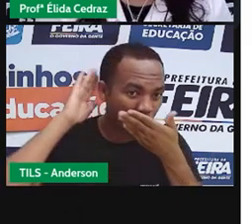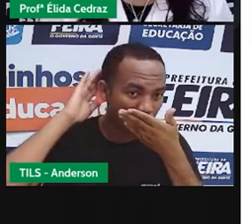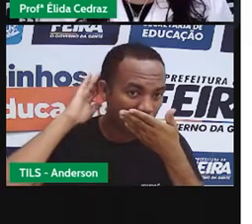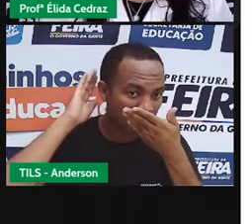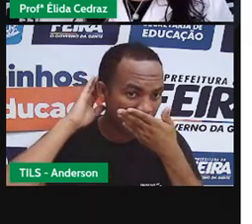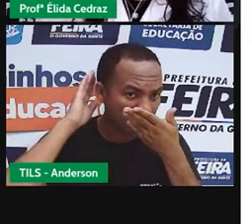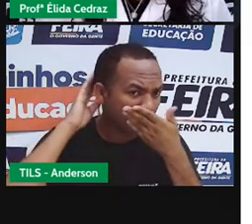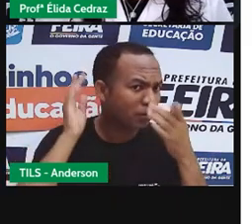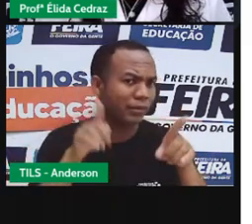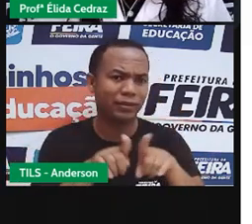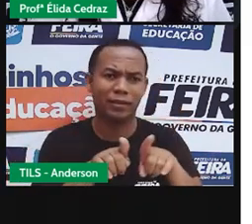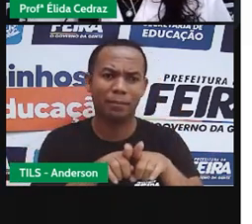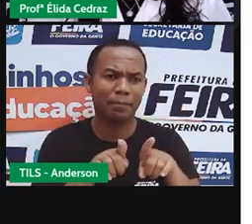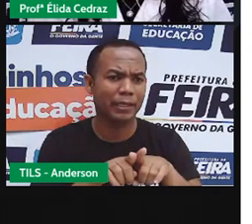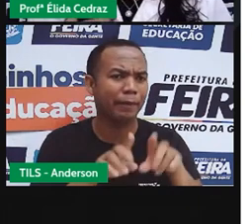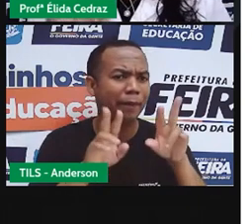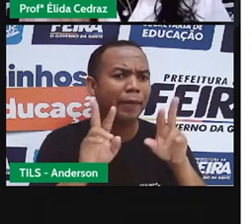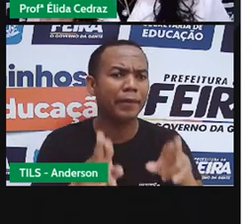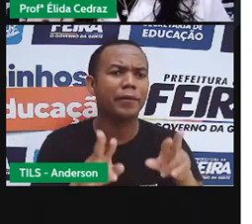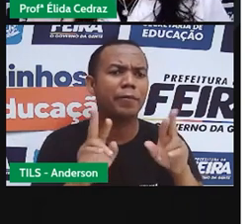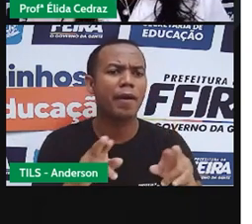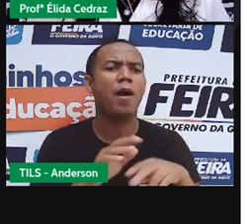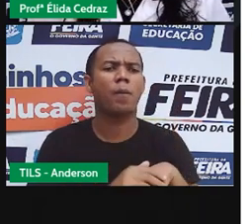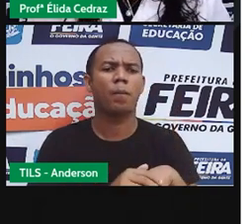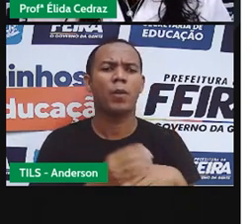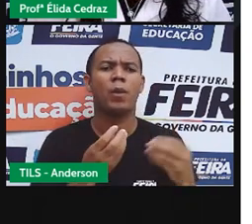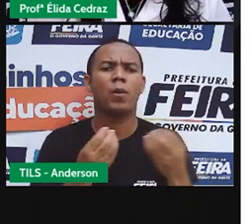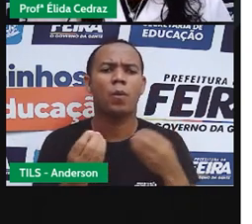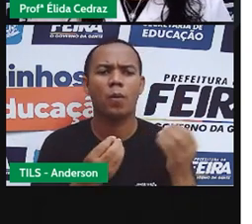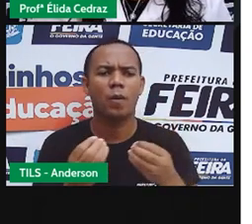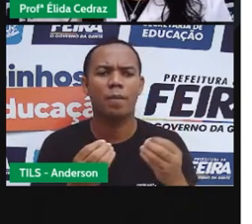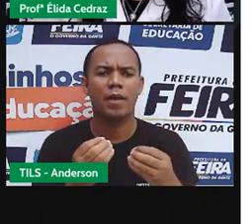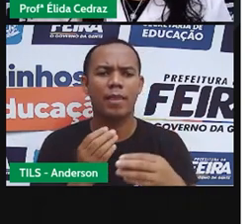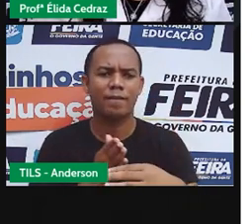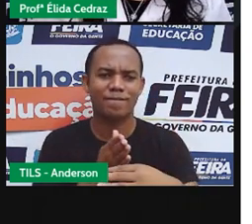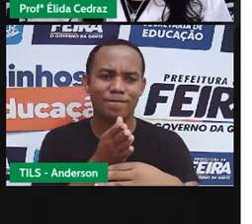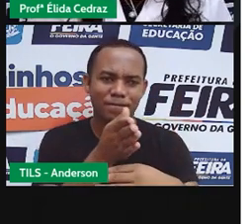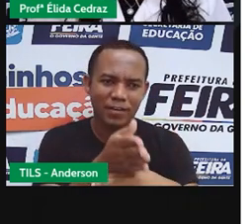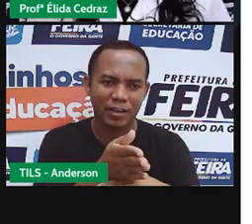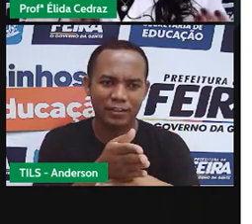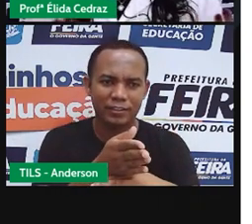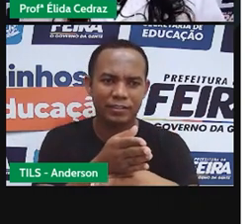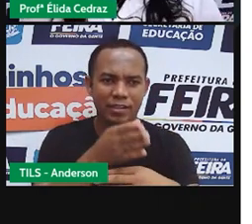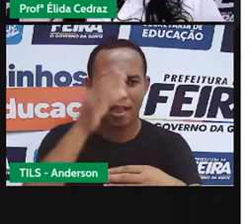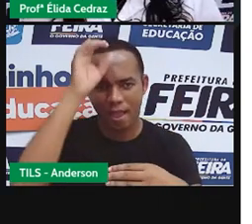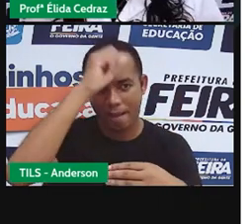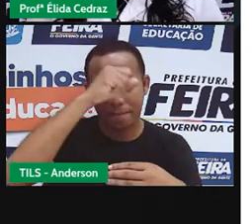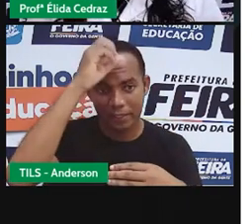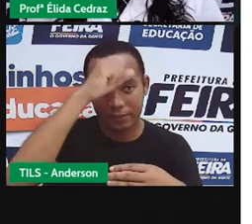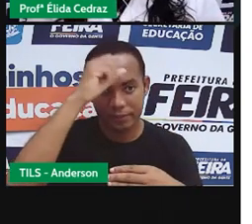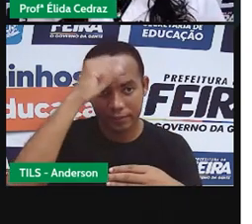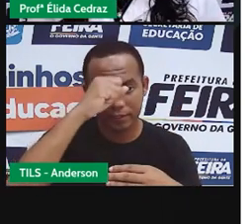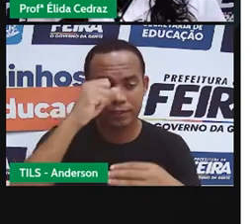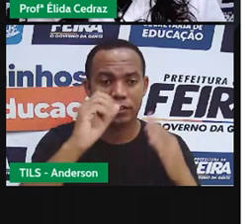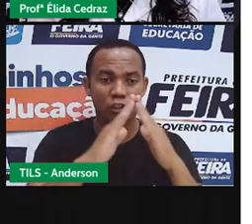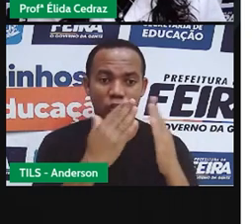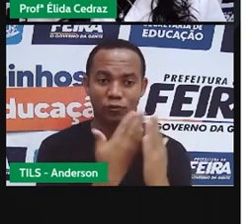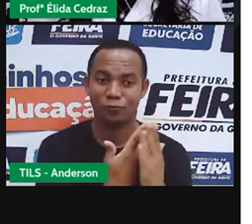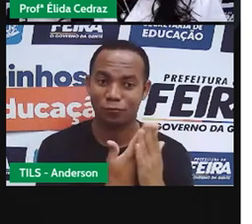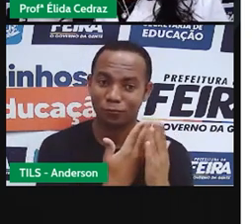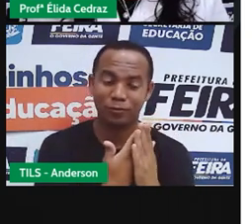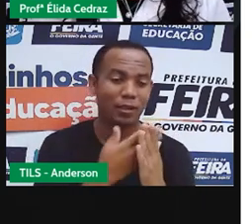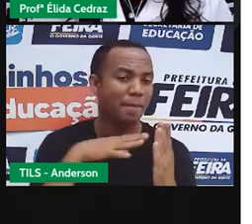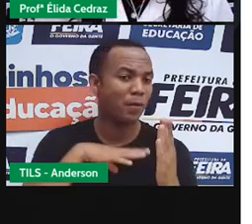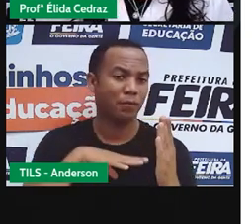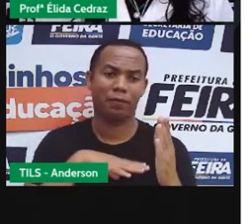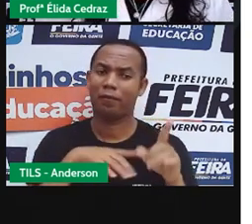a mesma coisa. Só que elas também frequentam a escola, onde aprendem as disciplinas escolares, igual a